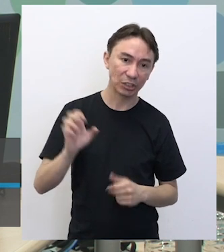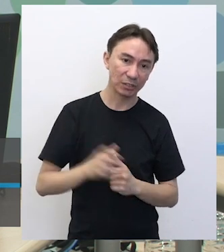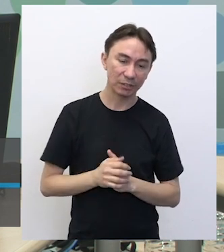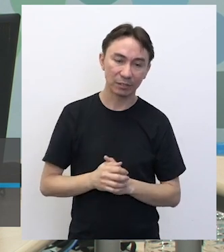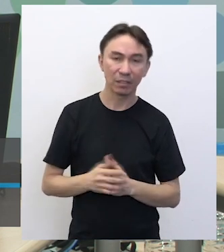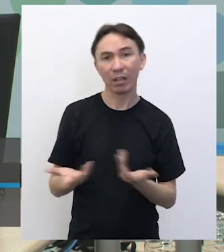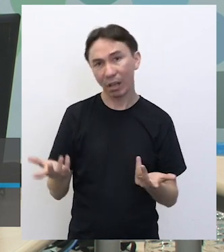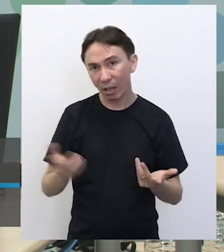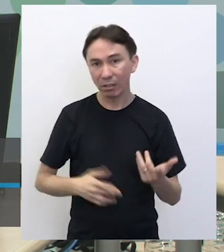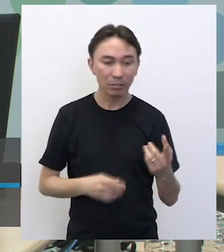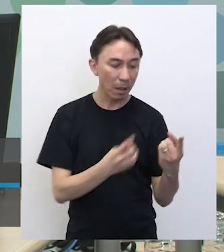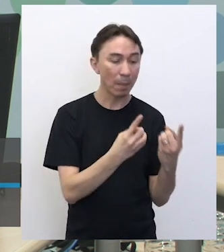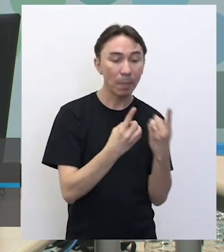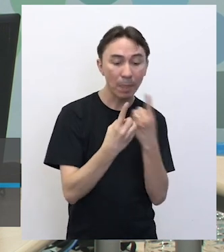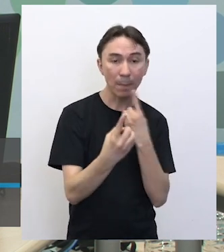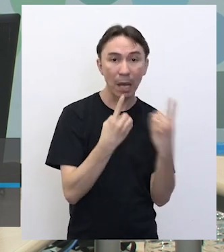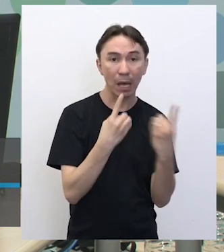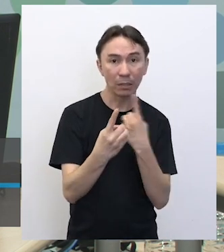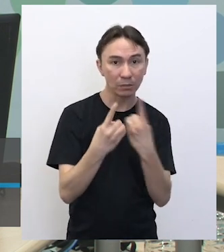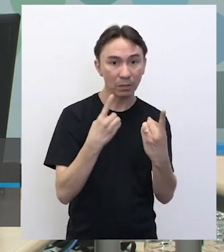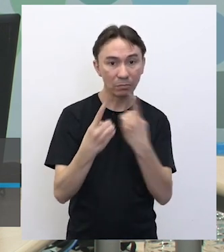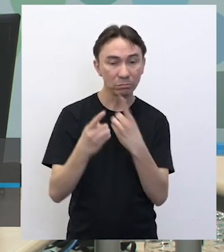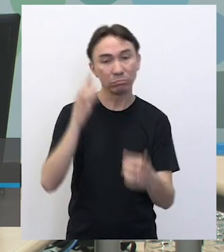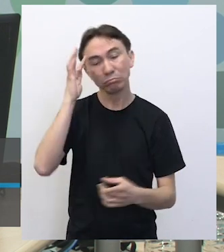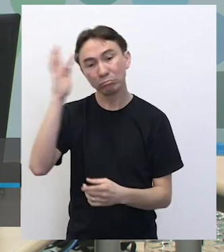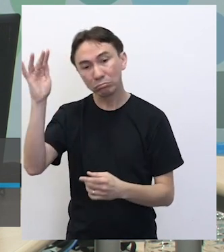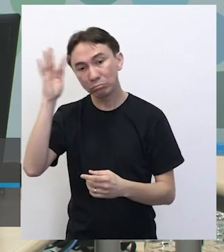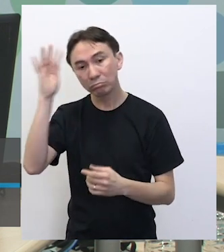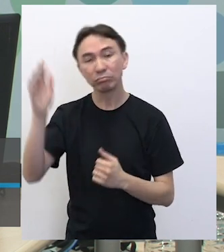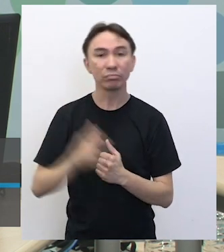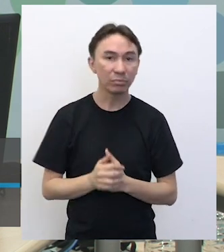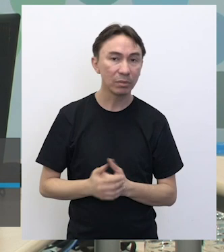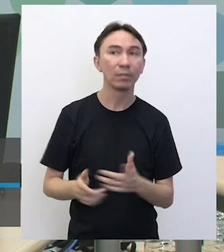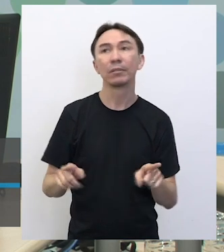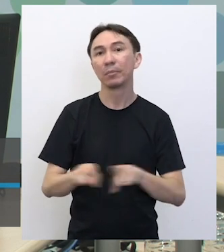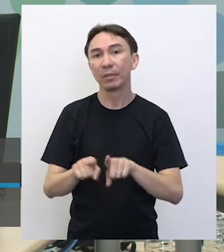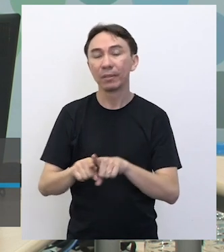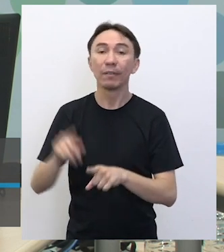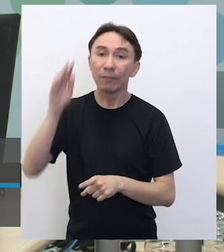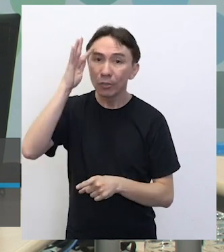debates filosóficos, né? Filosofia intelectual, o professor Jefferson citou.